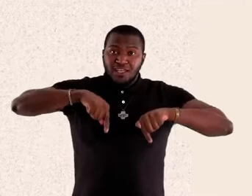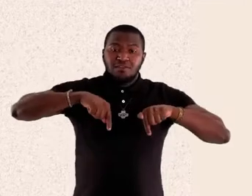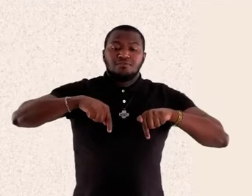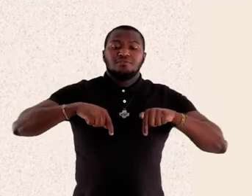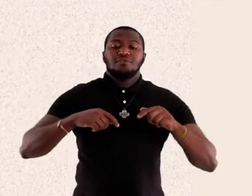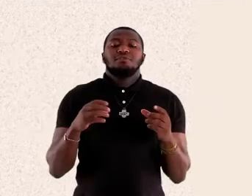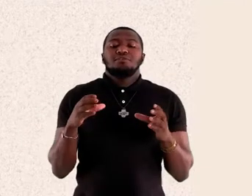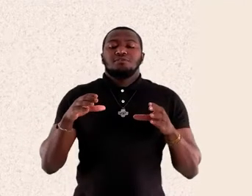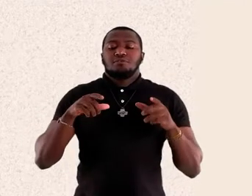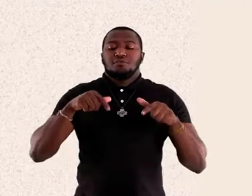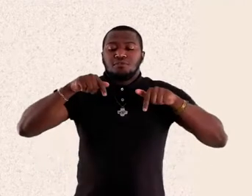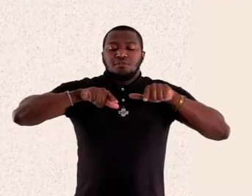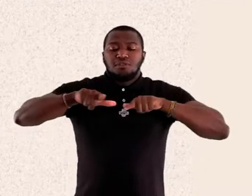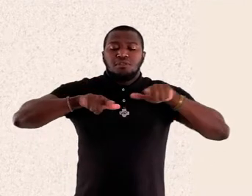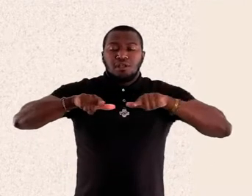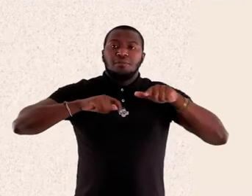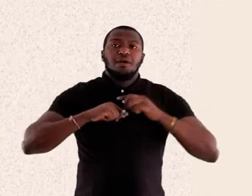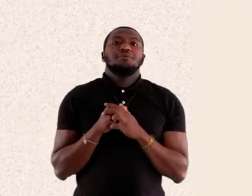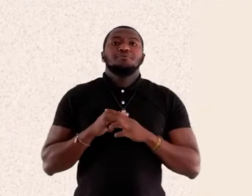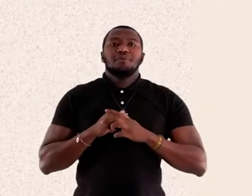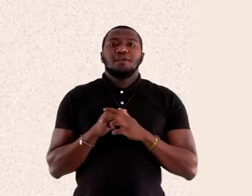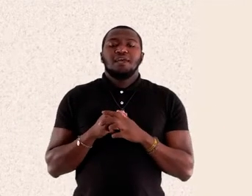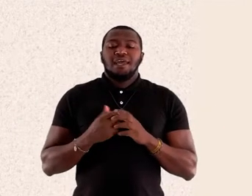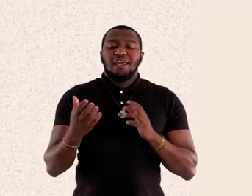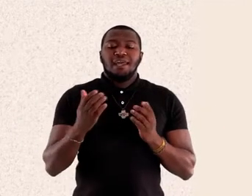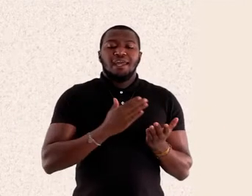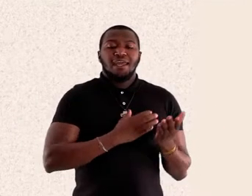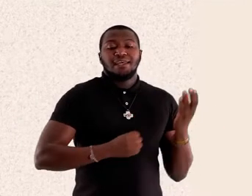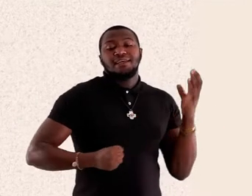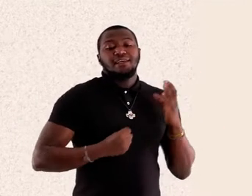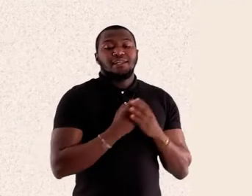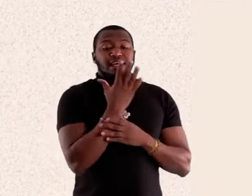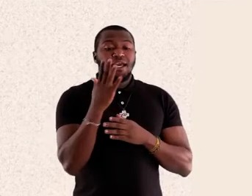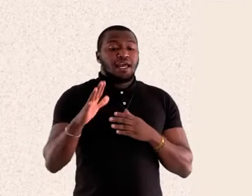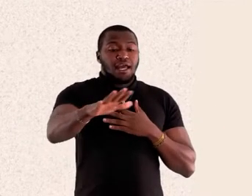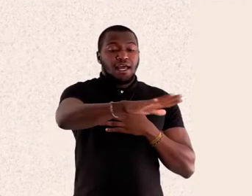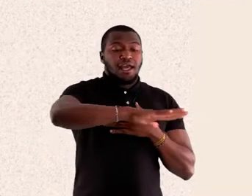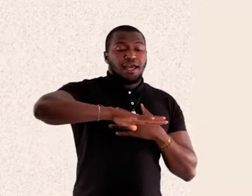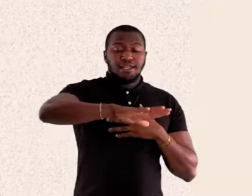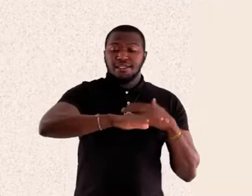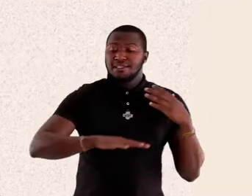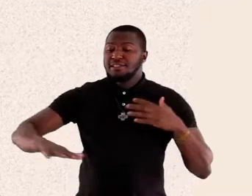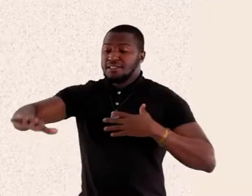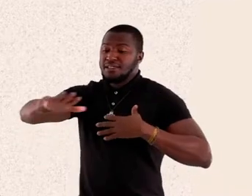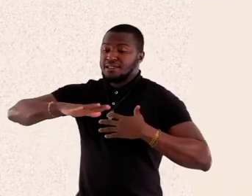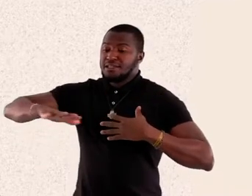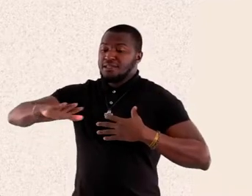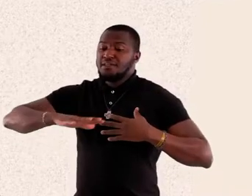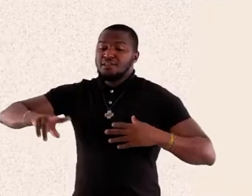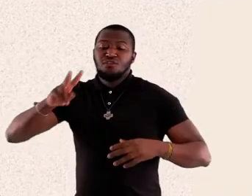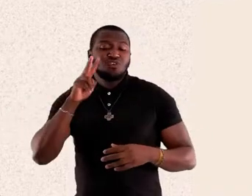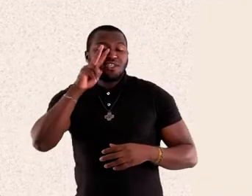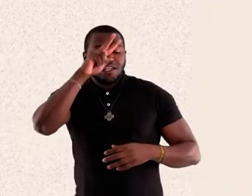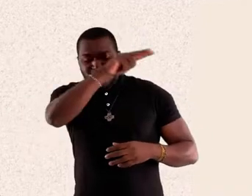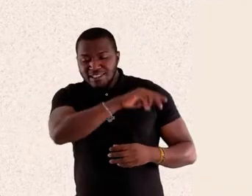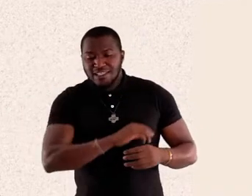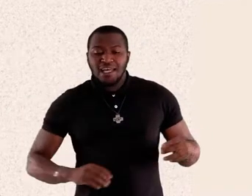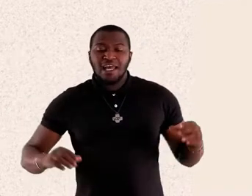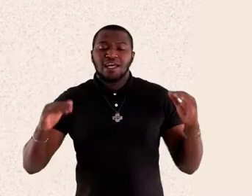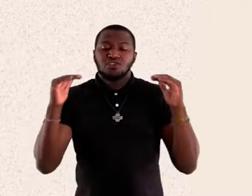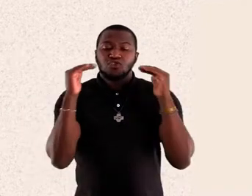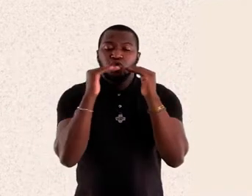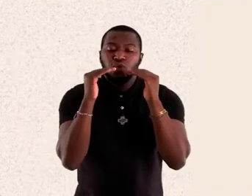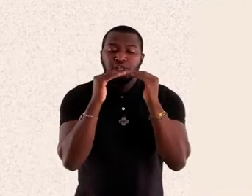criar espaços e aí a gente vai tratar de algumas ideias criar espaços que fortaleçam conexões sociais